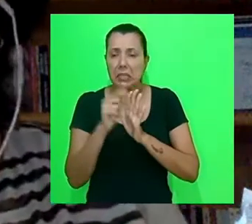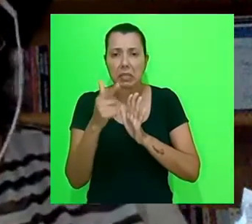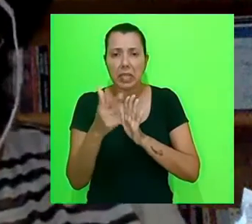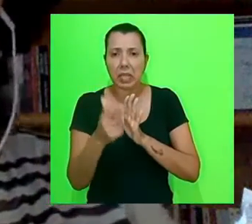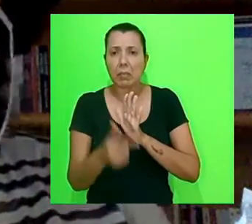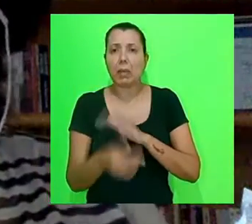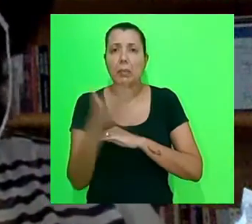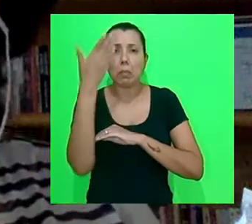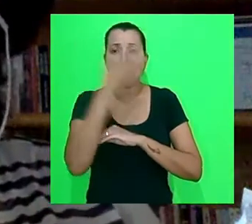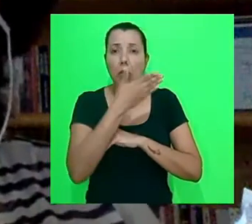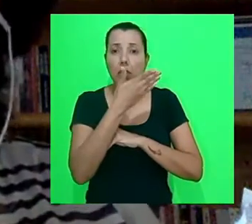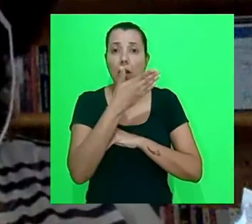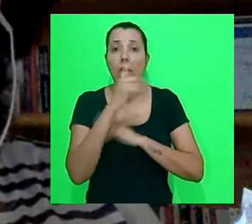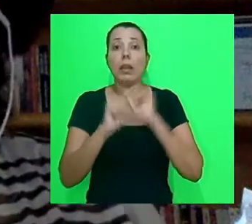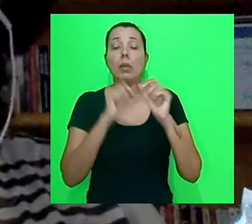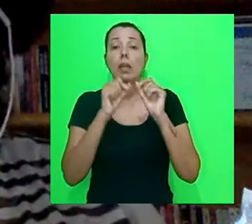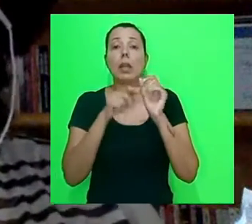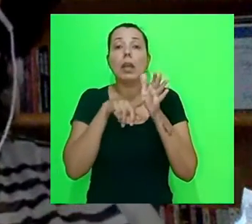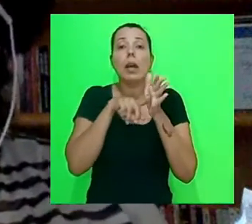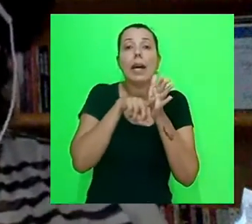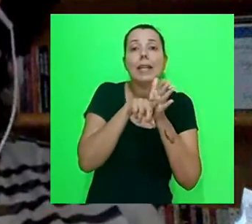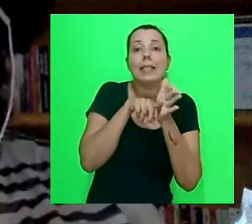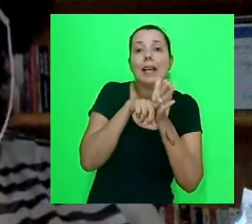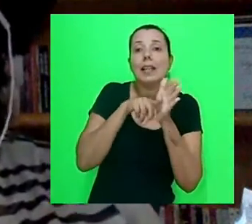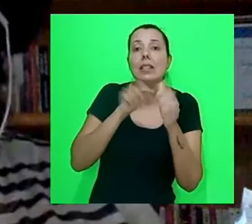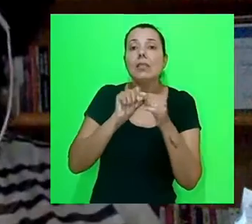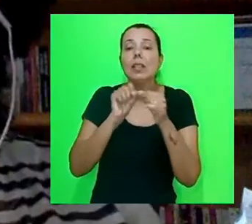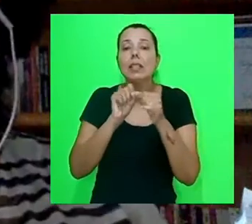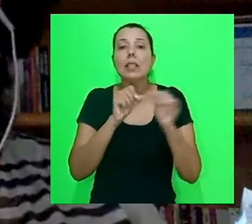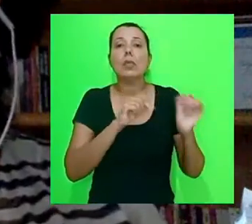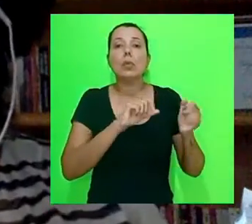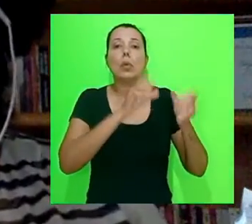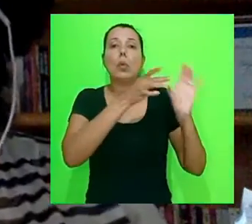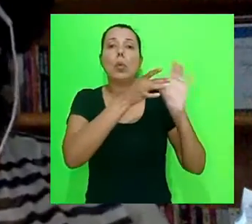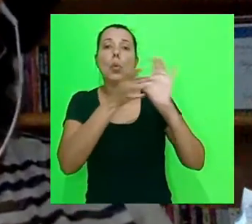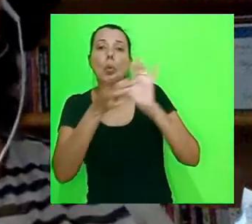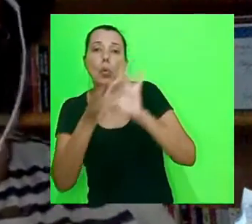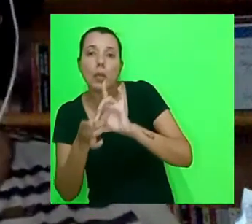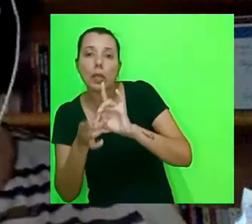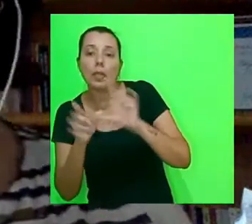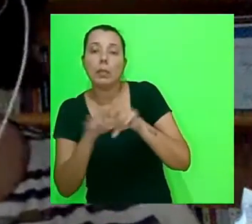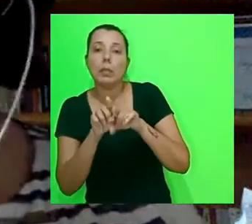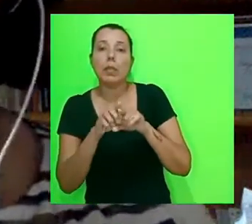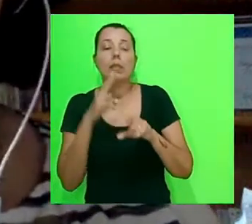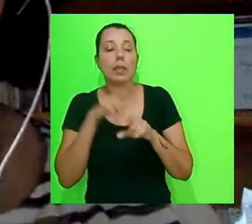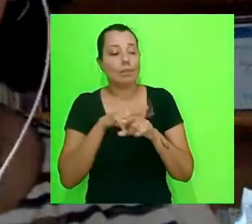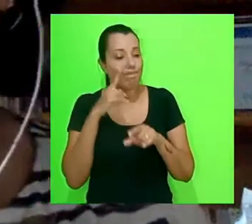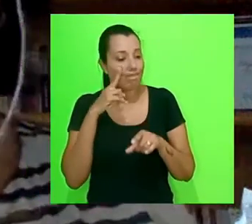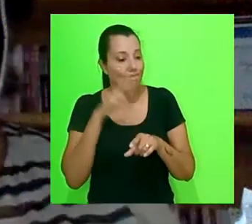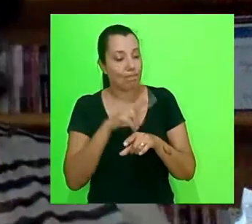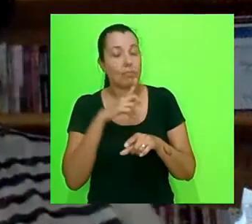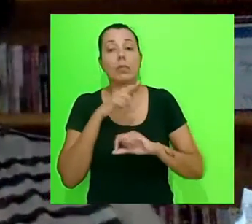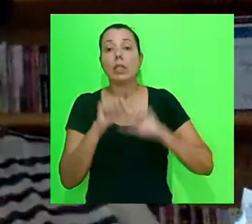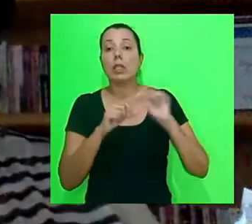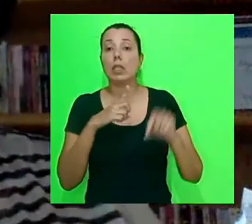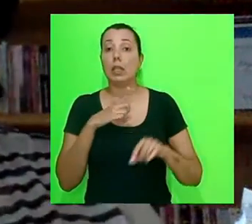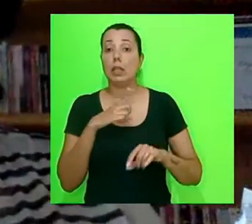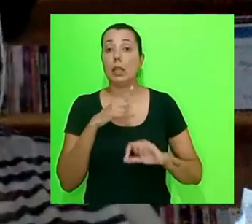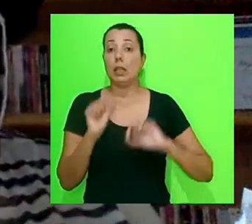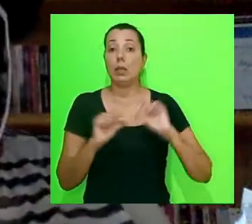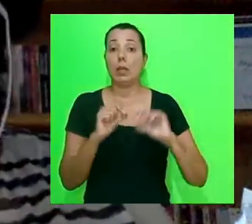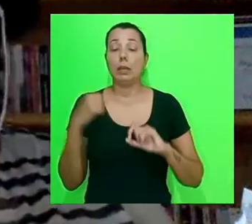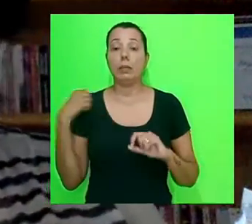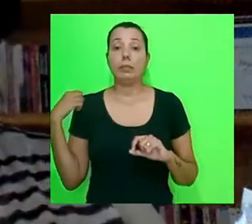colocar o salário dentro de casa, ela que tem se tornado cada dia mais a provedora, principalmente das famílias com